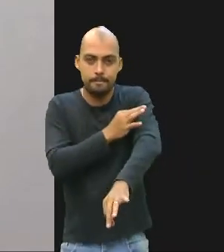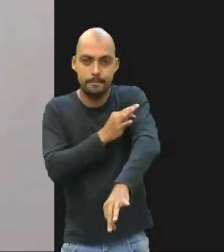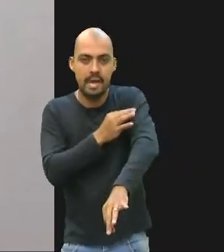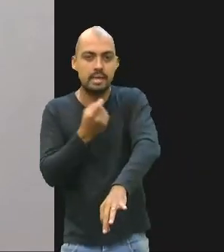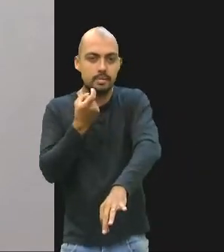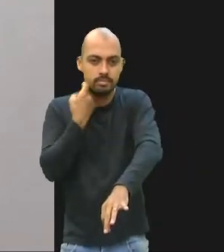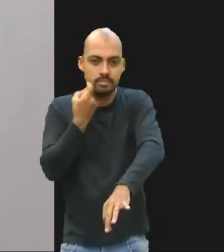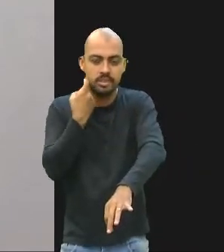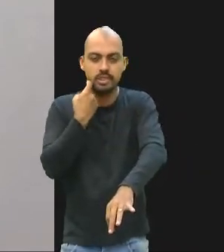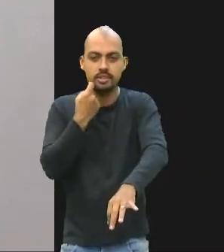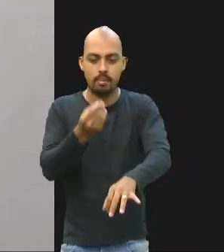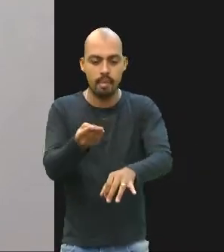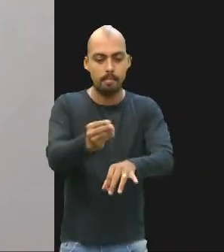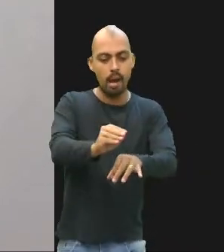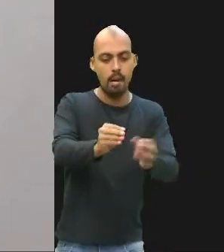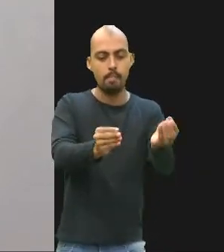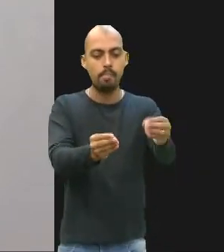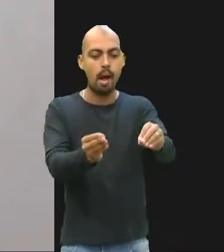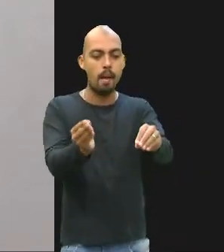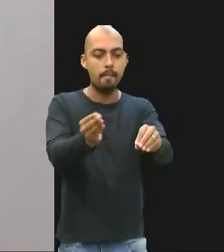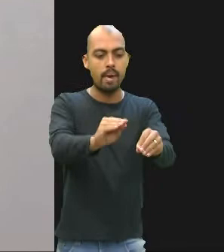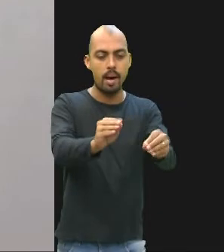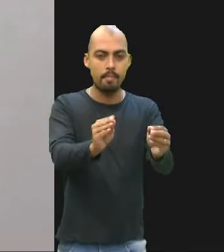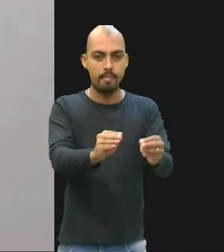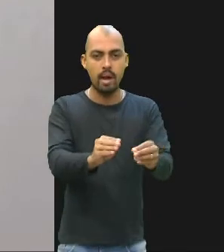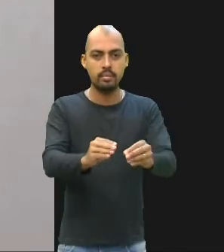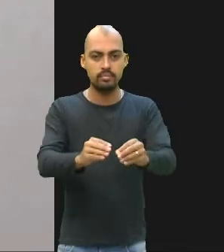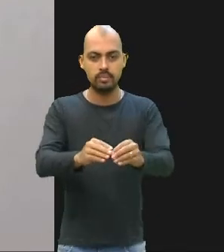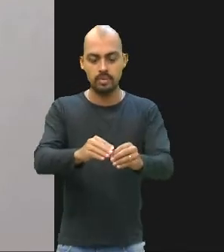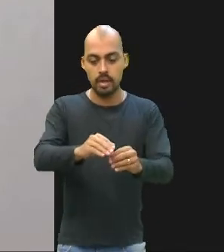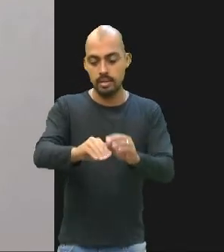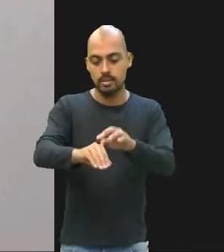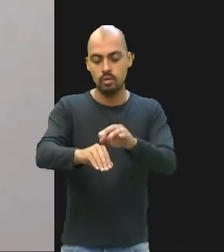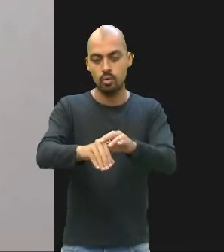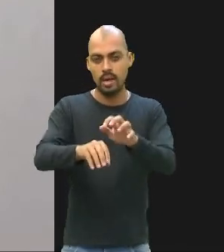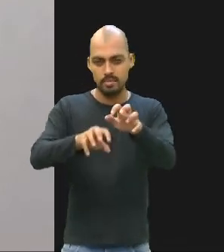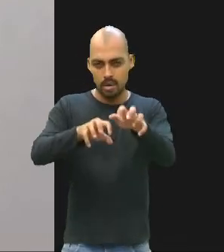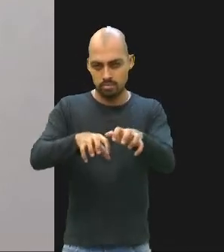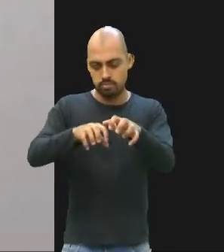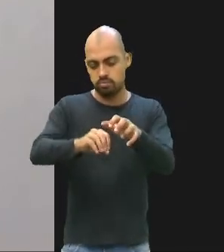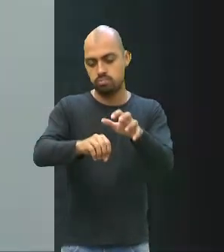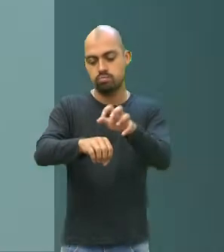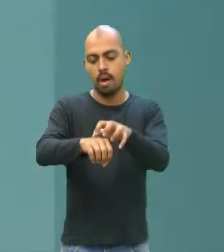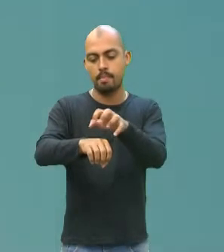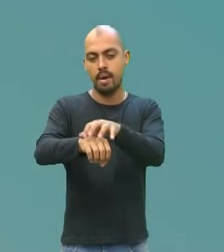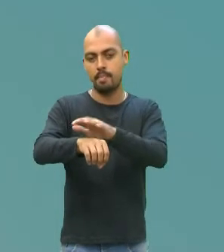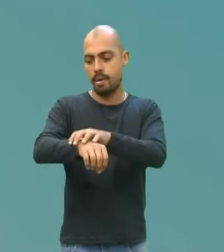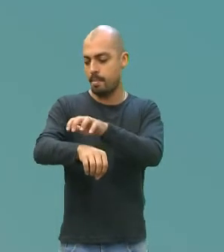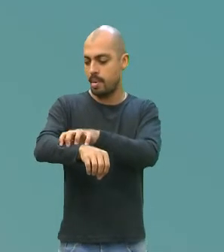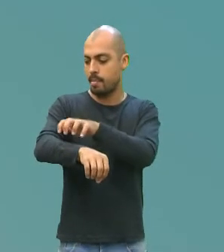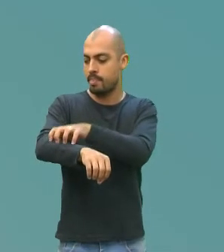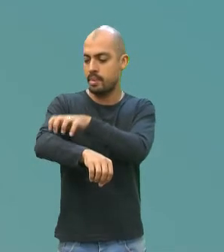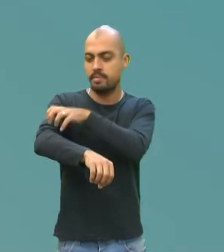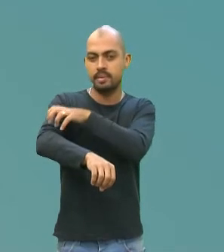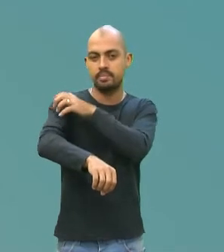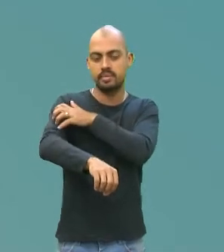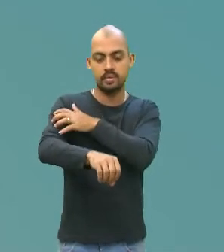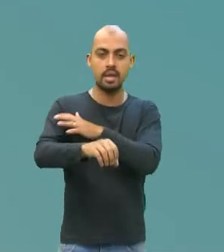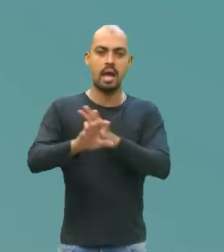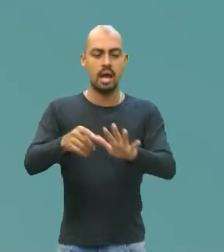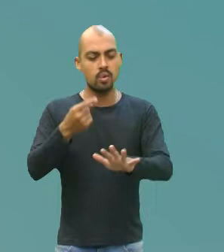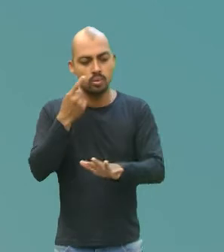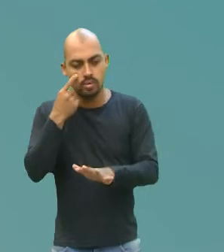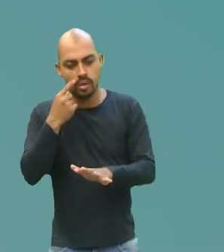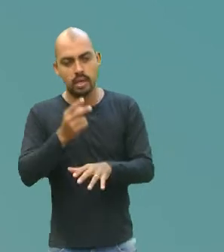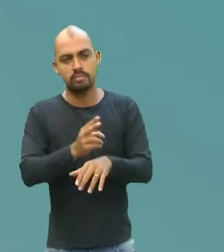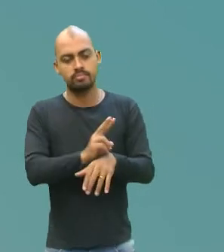Então foi colocado no dorso, nos membros, até para ajudar nessa recuperação de tecido. E até o momento ela estava no recinto.